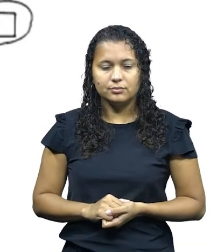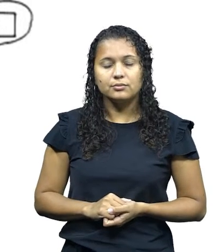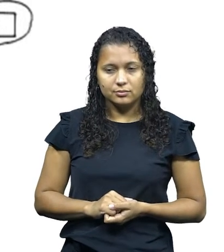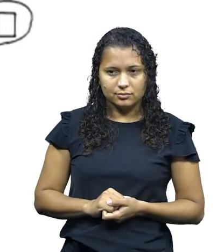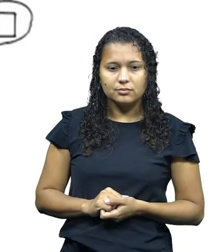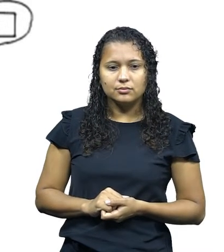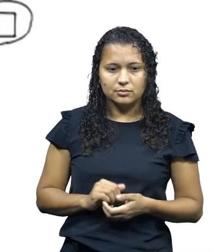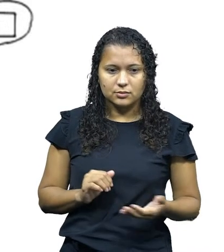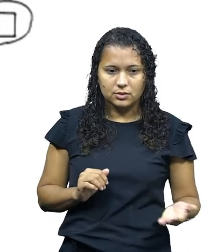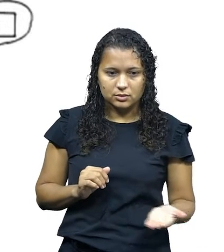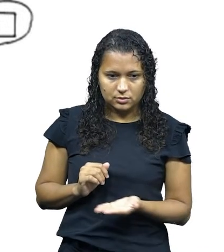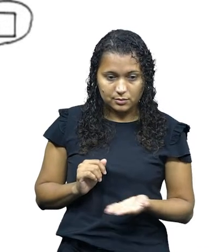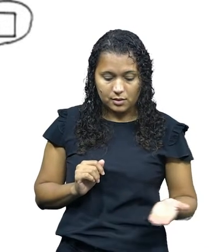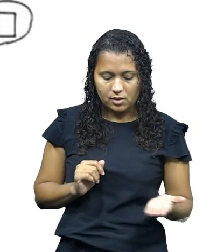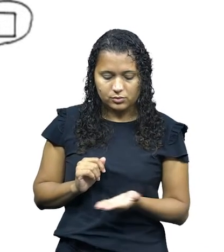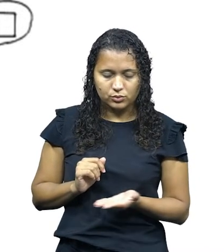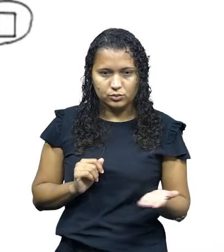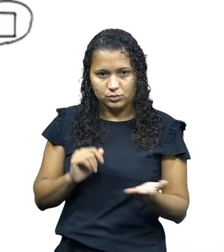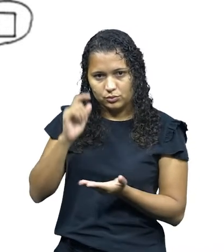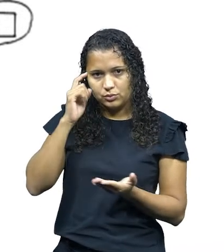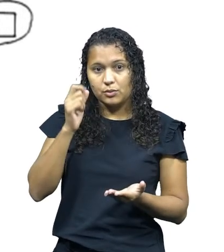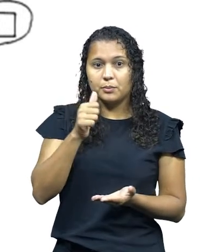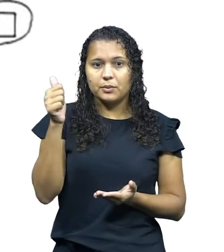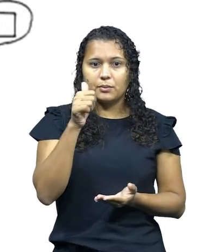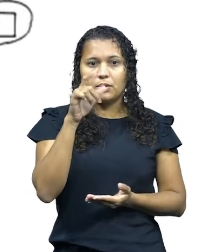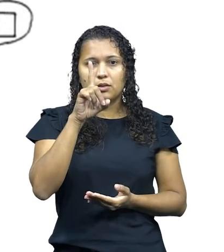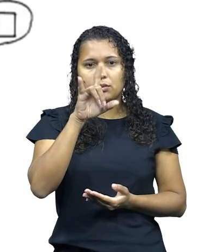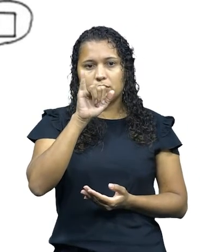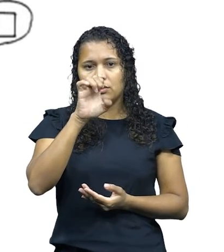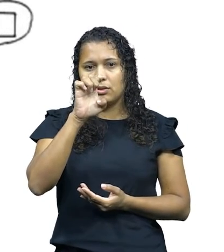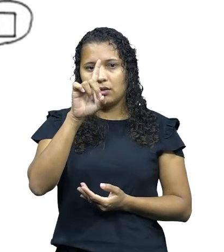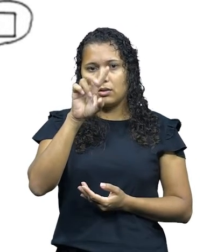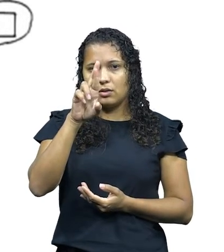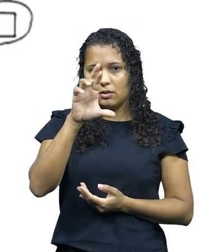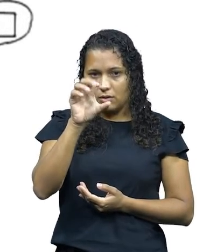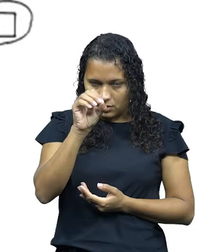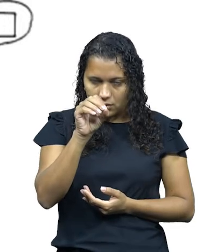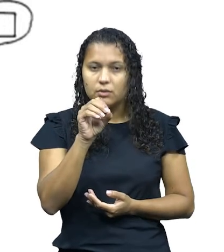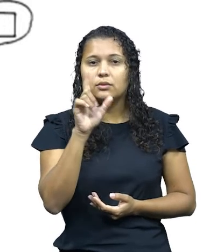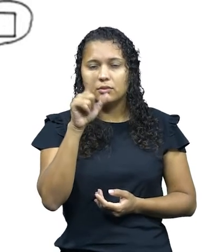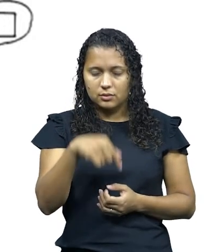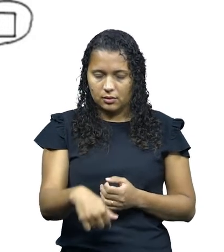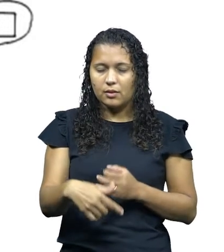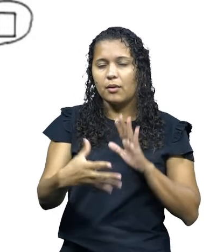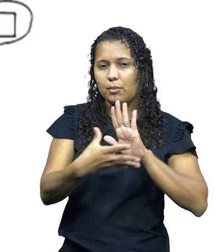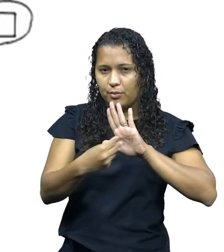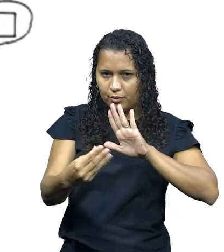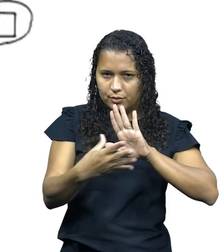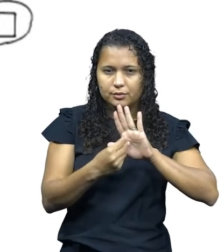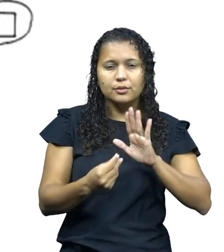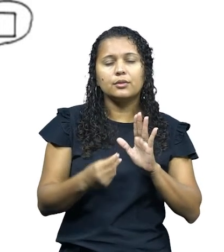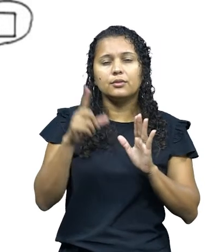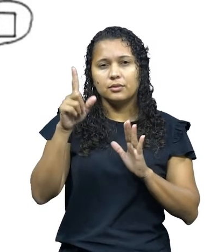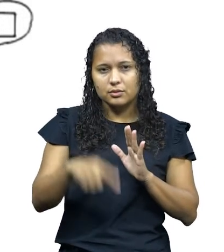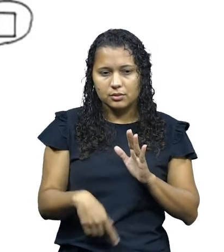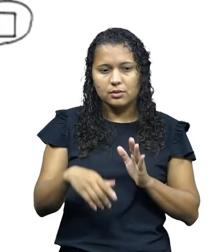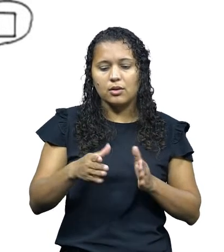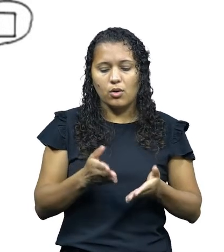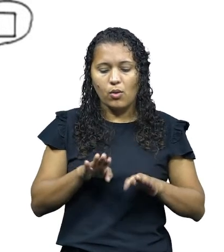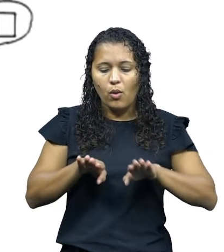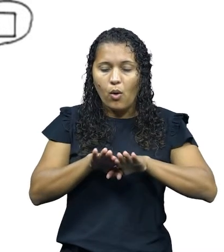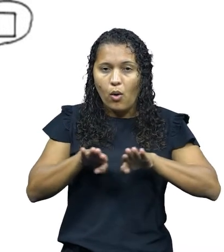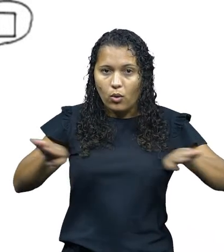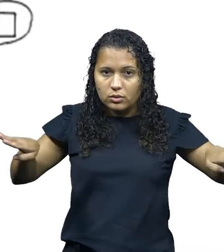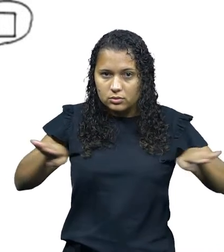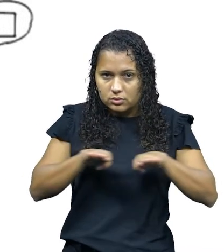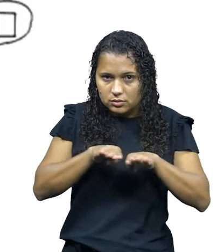plano horizontal, na parte de baixo do diedro, do primeiro diedro, né? Então, a gente vê o modelo sendo representado no plano horizontal, que é